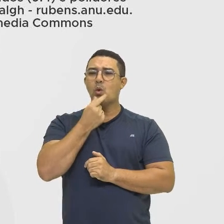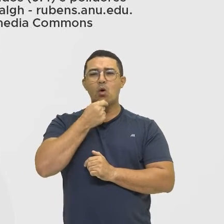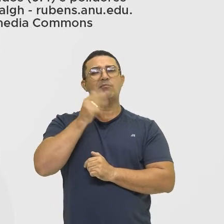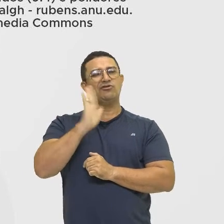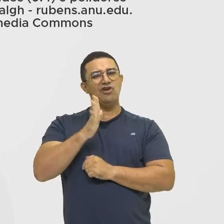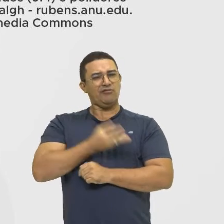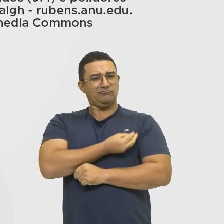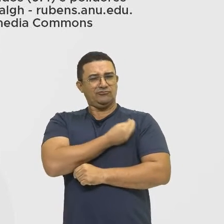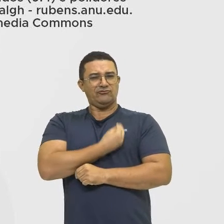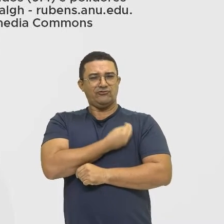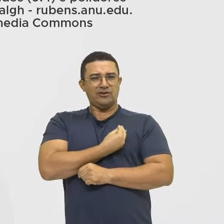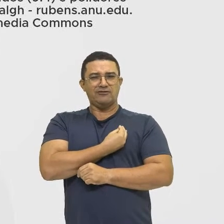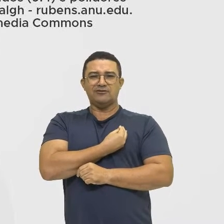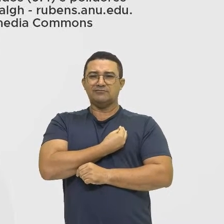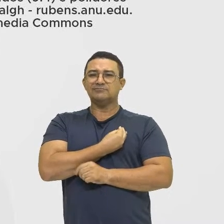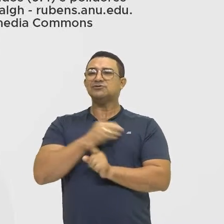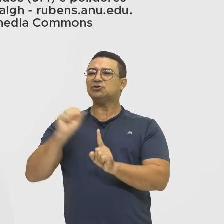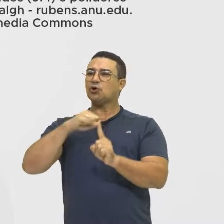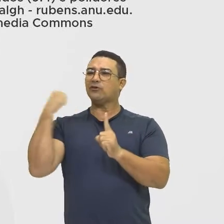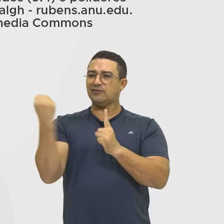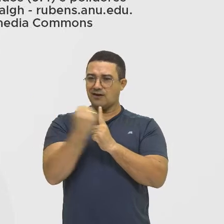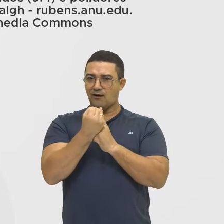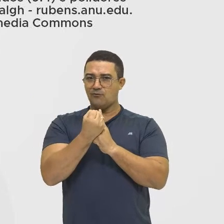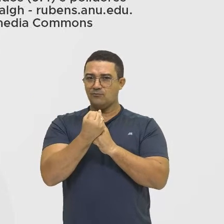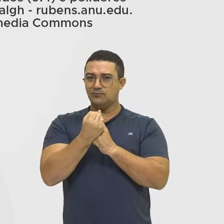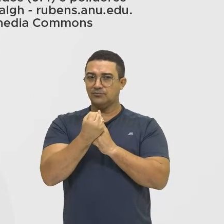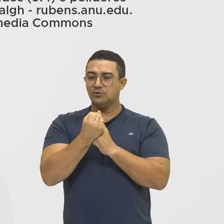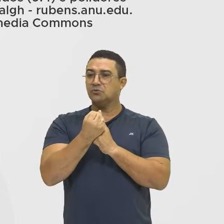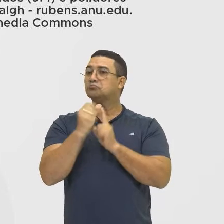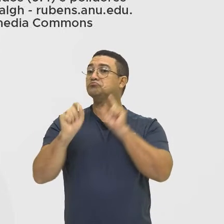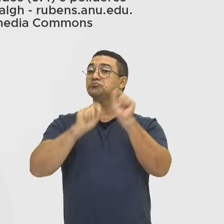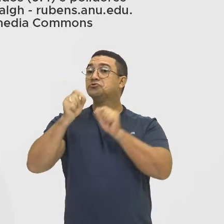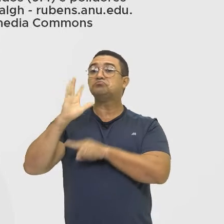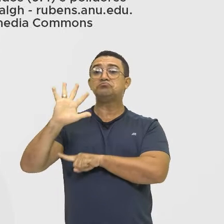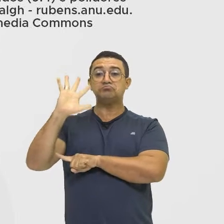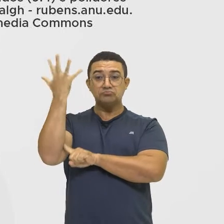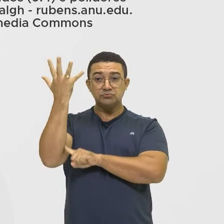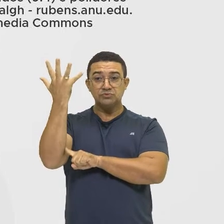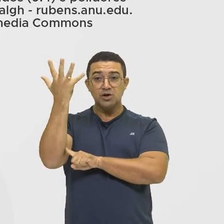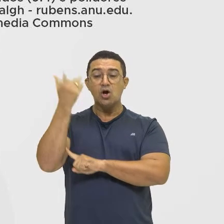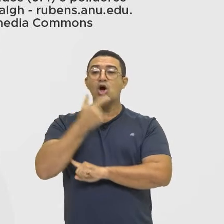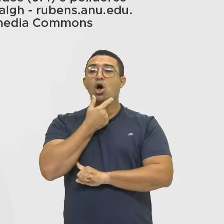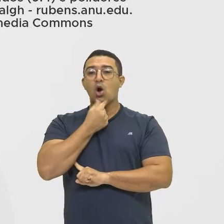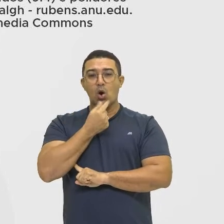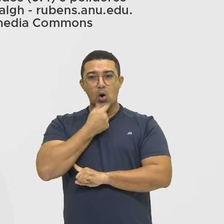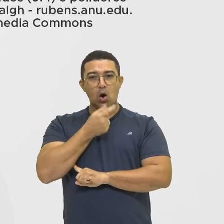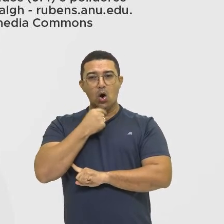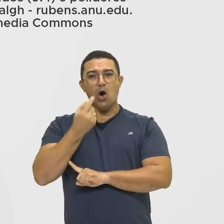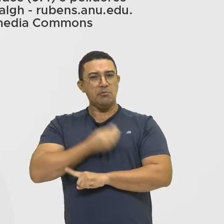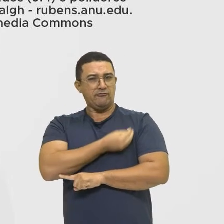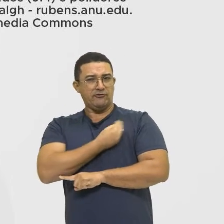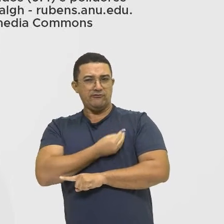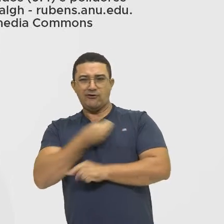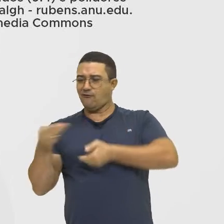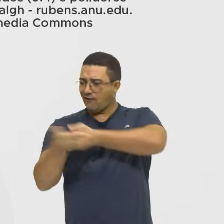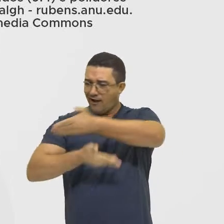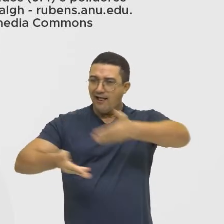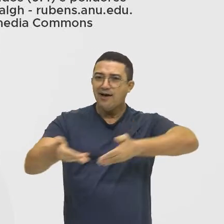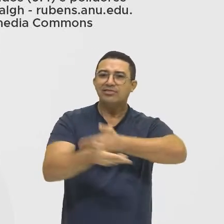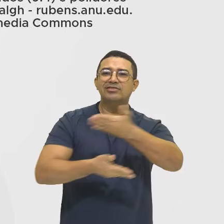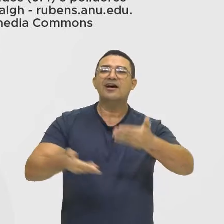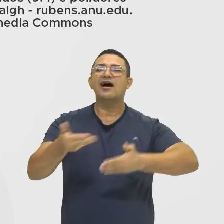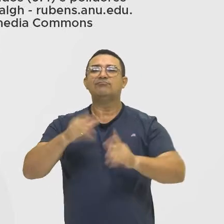fosse em sociedade. E o que acontecia? Ele ia vivendo em sociedade e criando